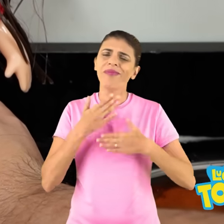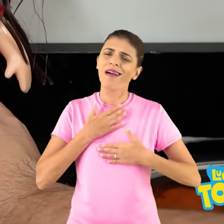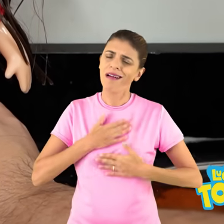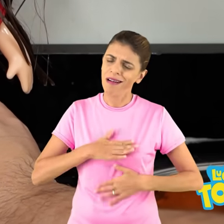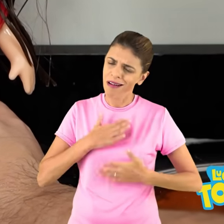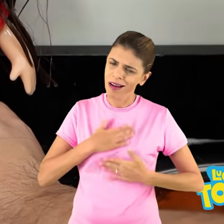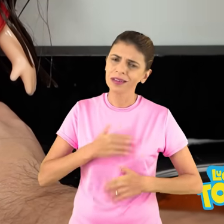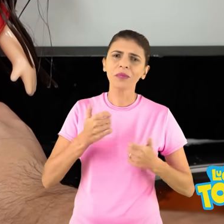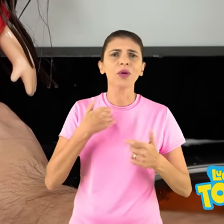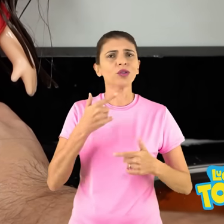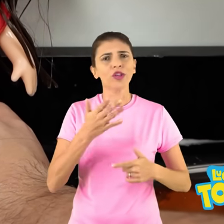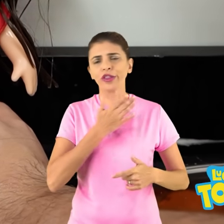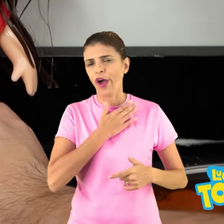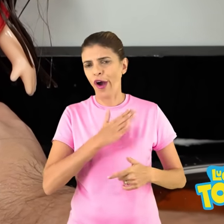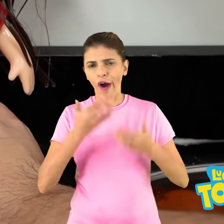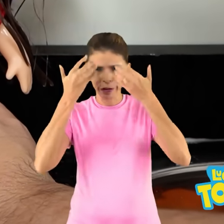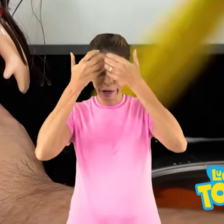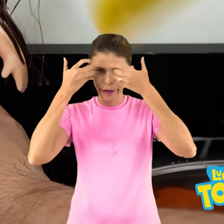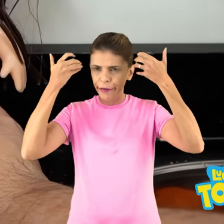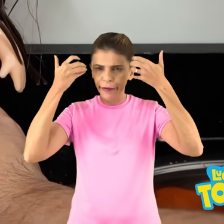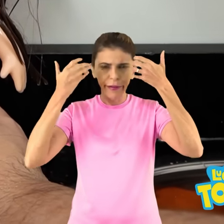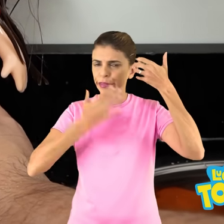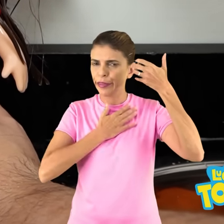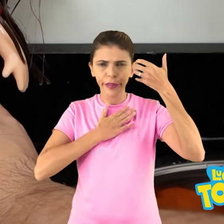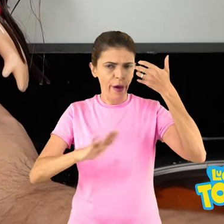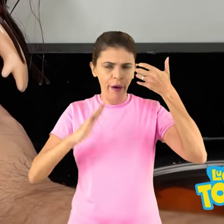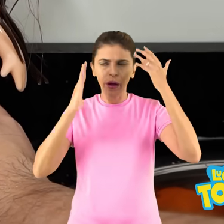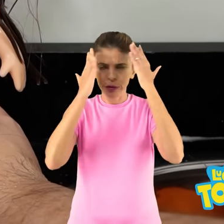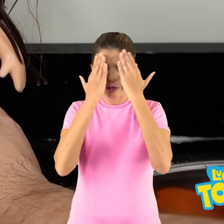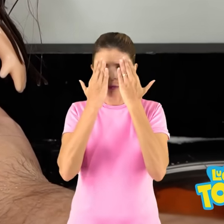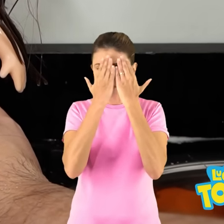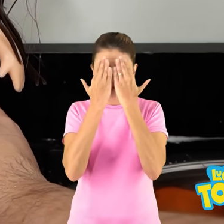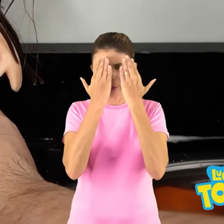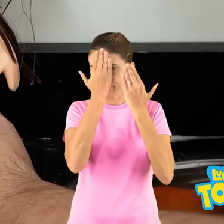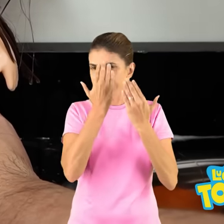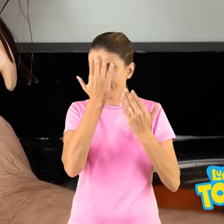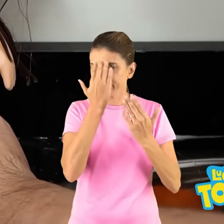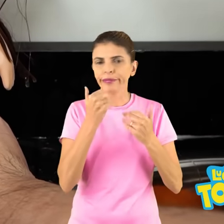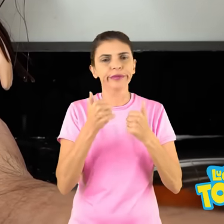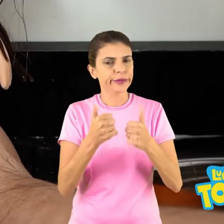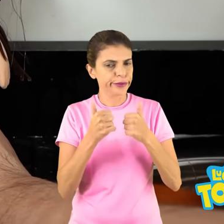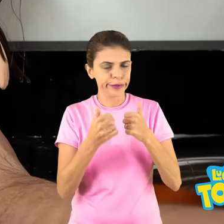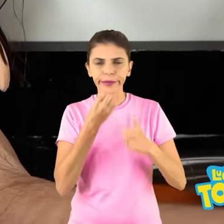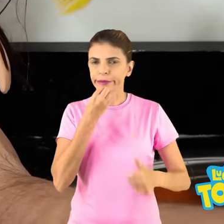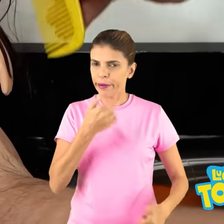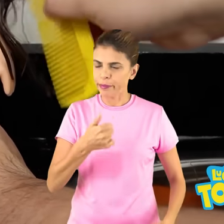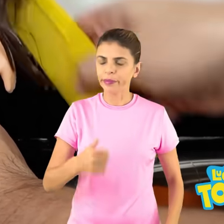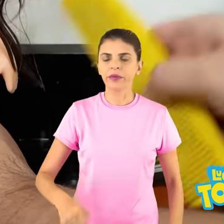tá bem, eu sei que você não gosta da franjinha repartida. Pronto.